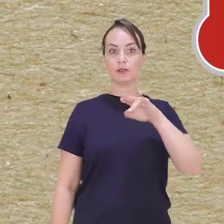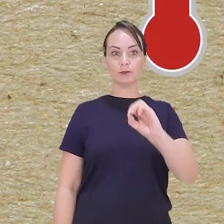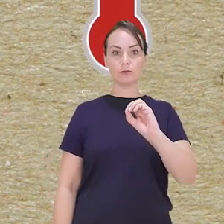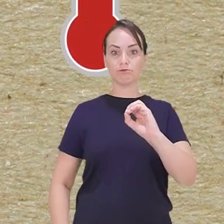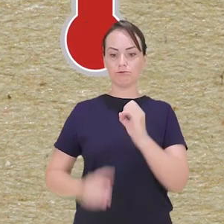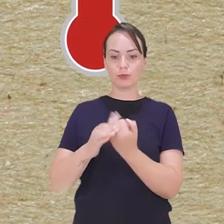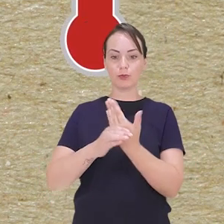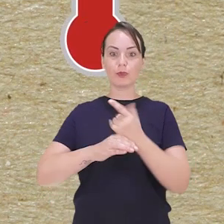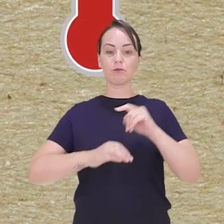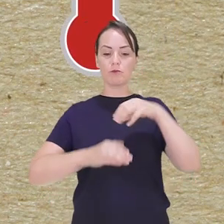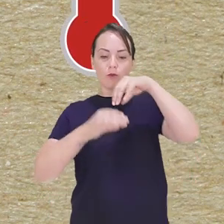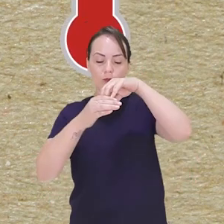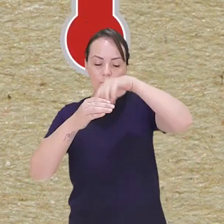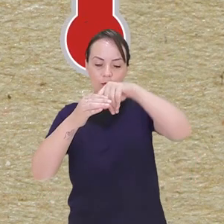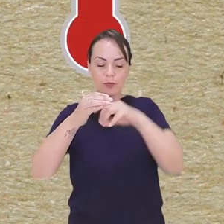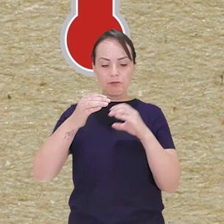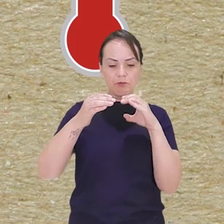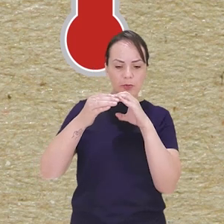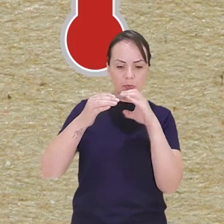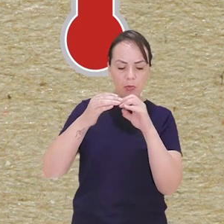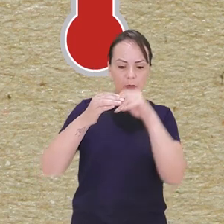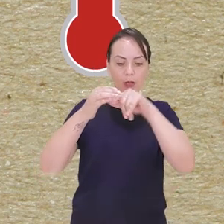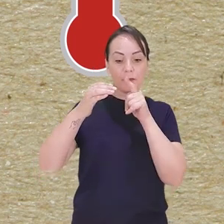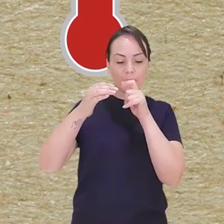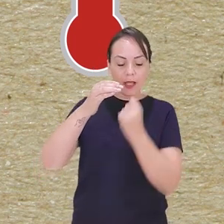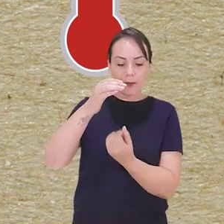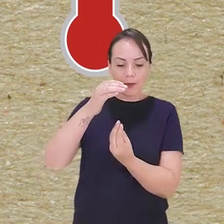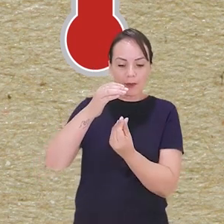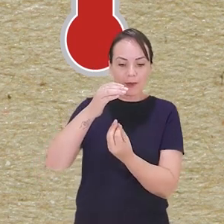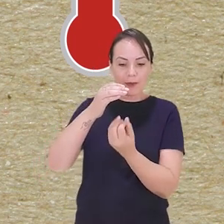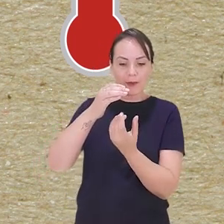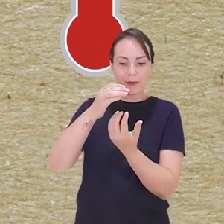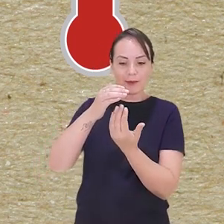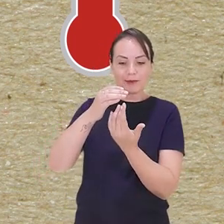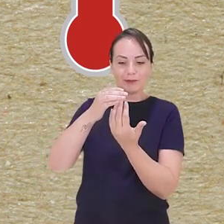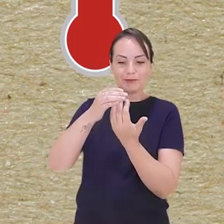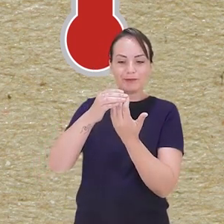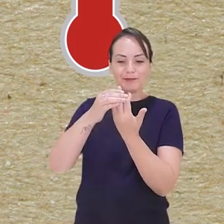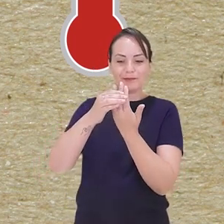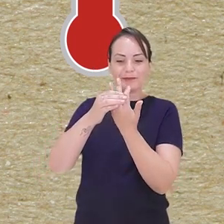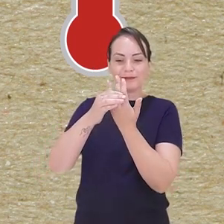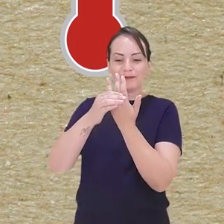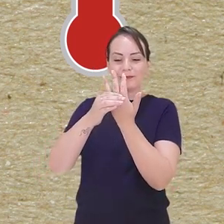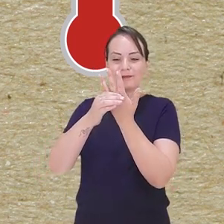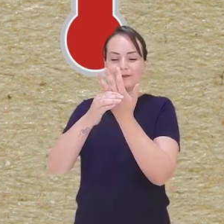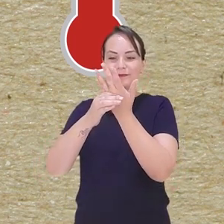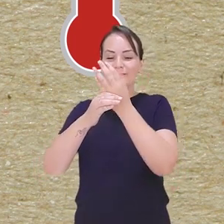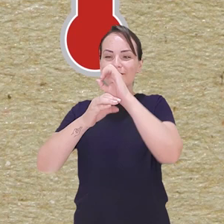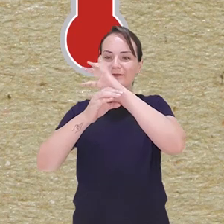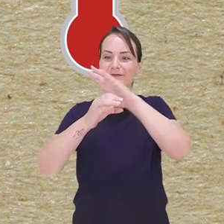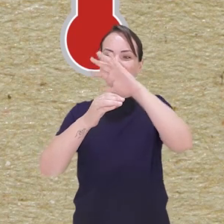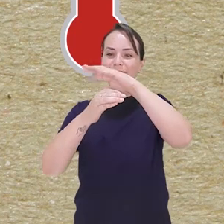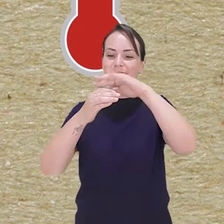Com o aumento da temperatura dentro do vidro, a água que foi colocada no terrário evapora do solo e junta-se ao vapor d'água liberado